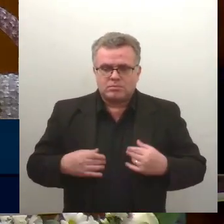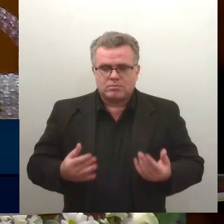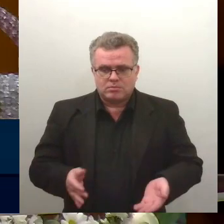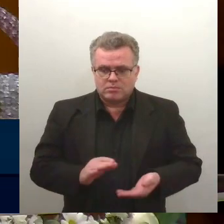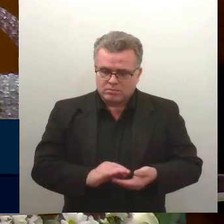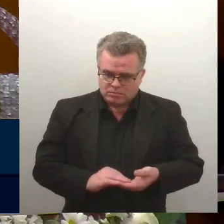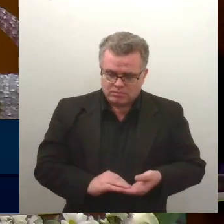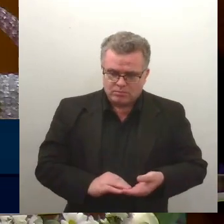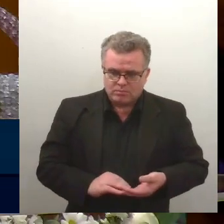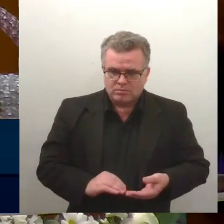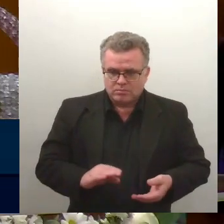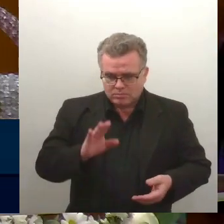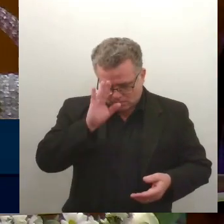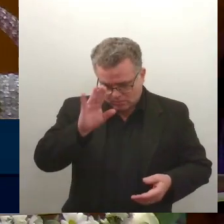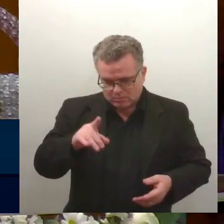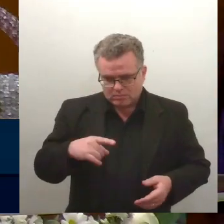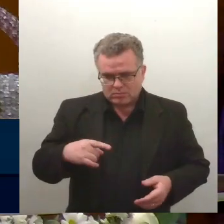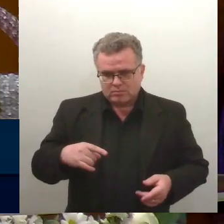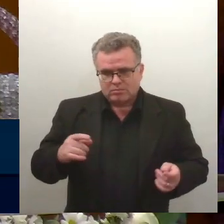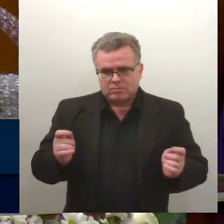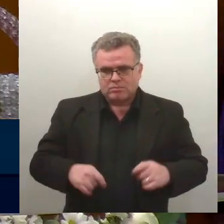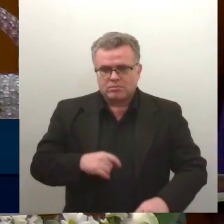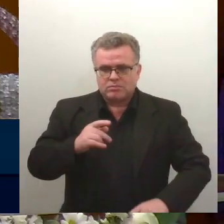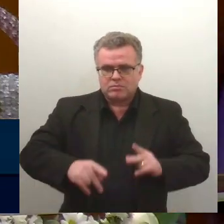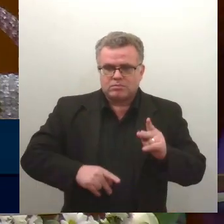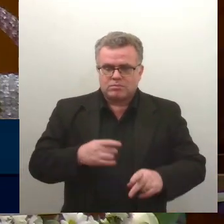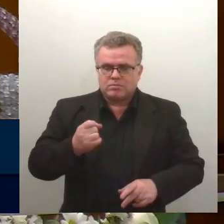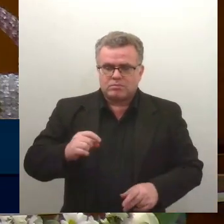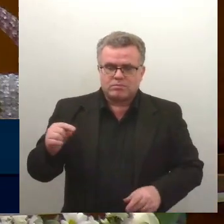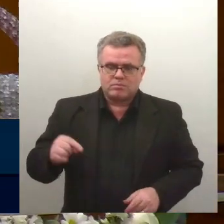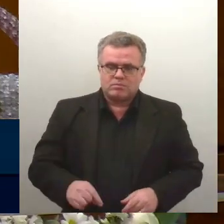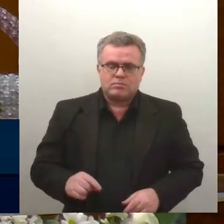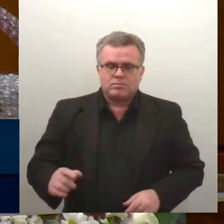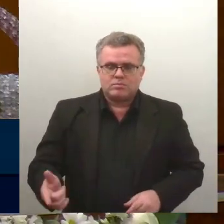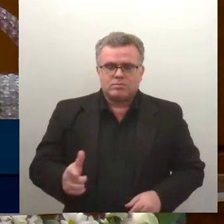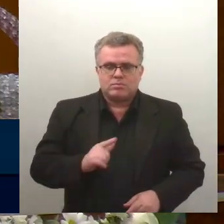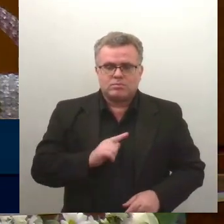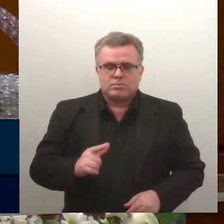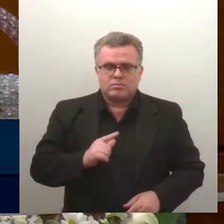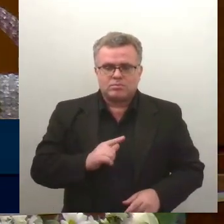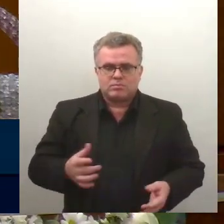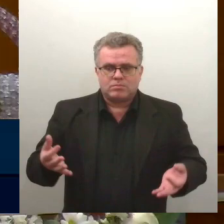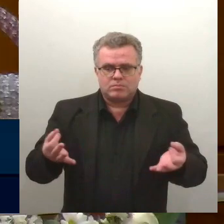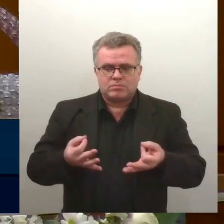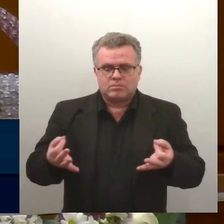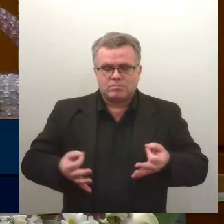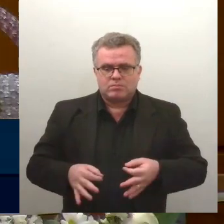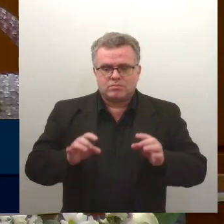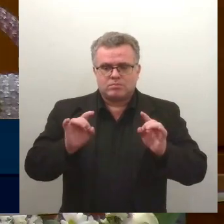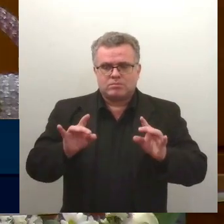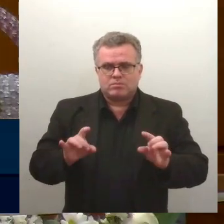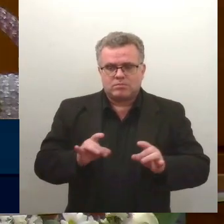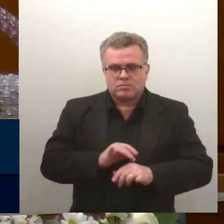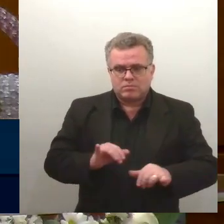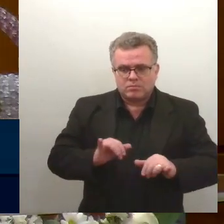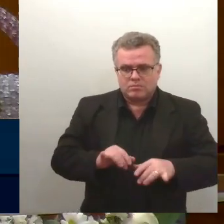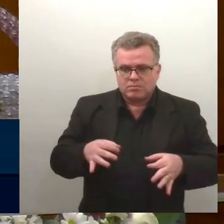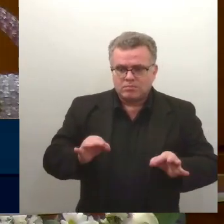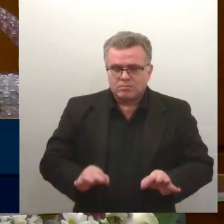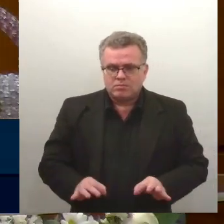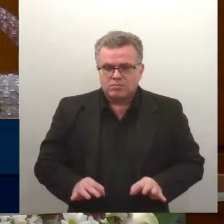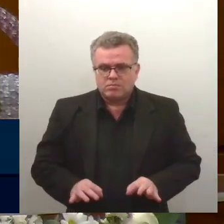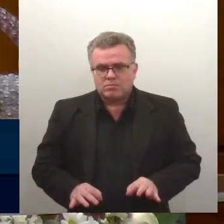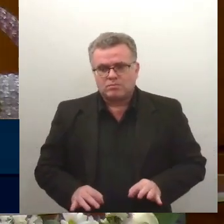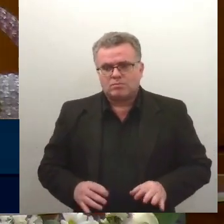povo sergipano tenha informações verdadeiras sobre o que acontece, né, no nosso Estado.